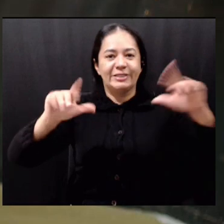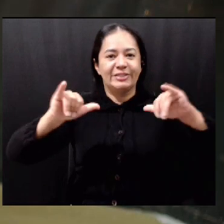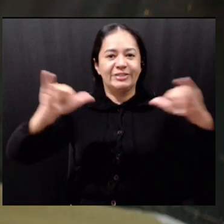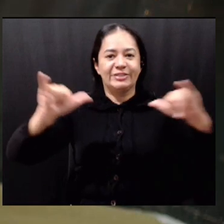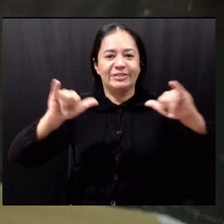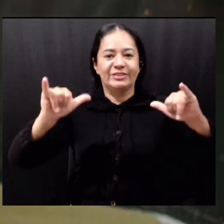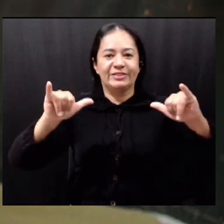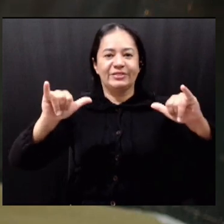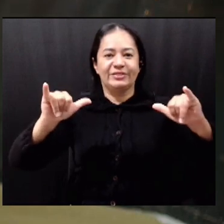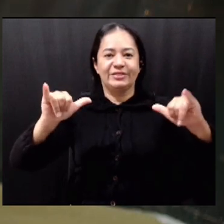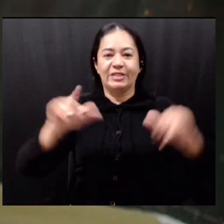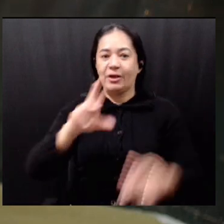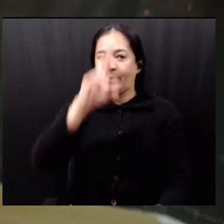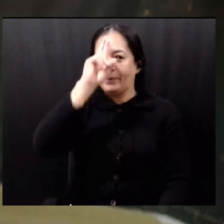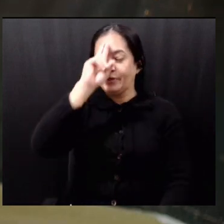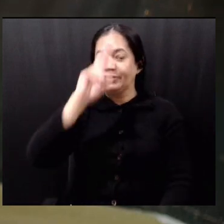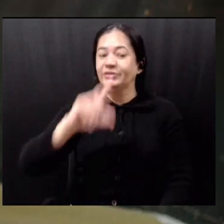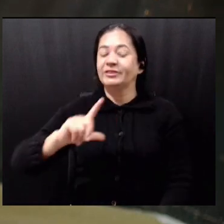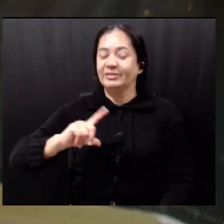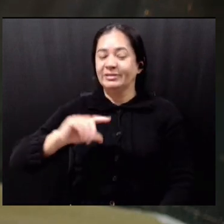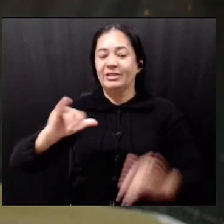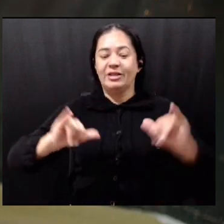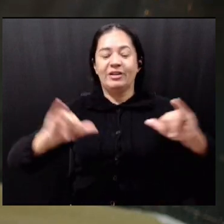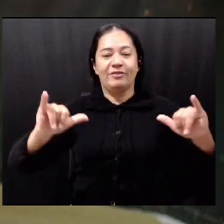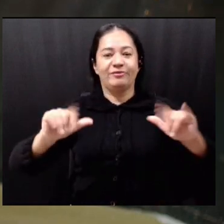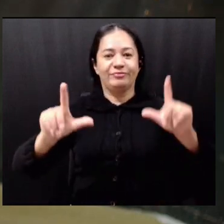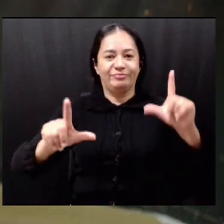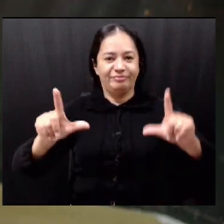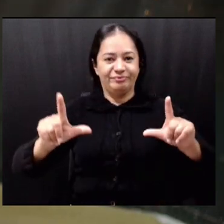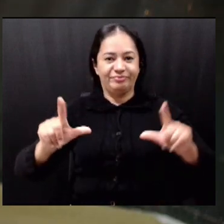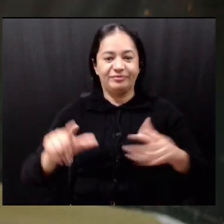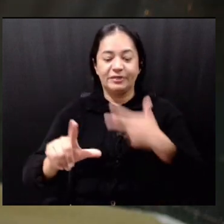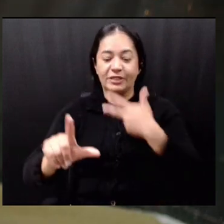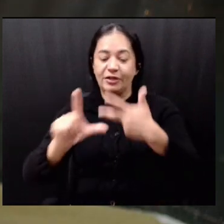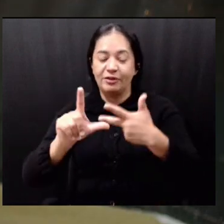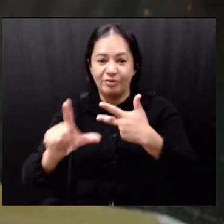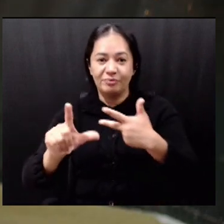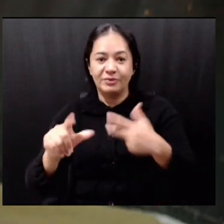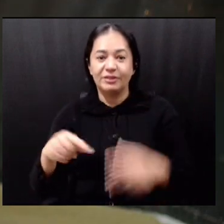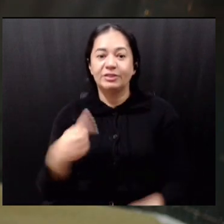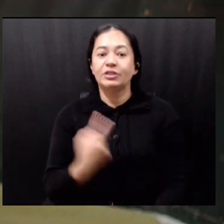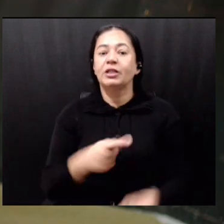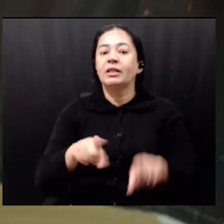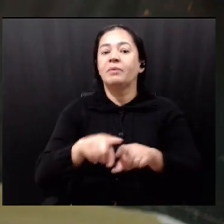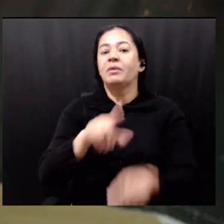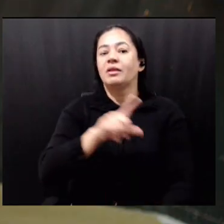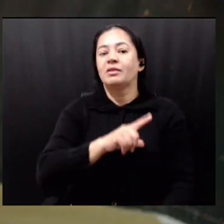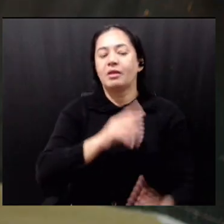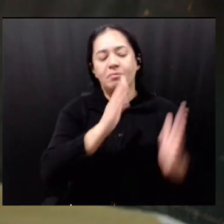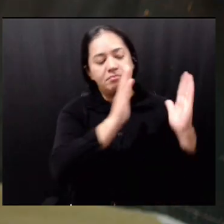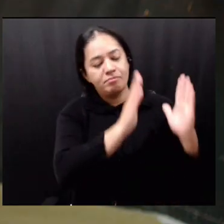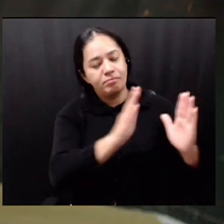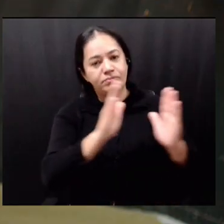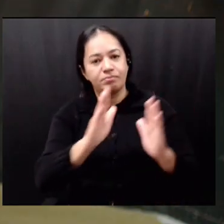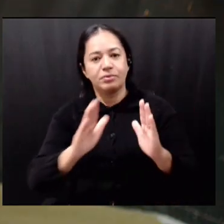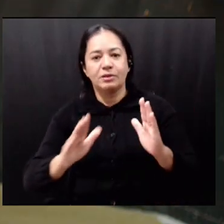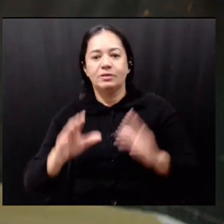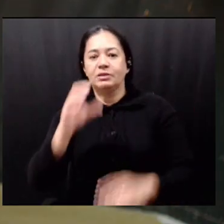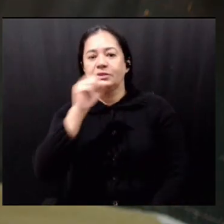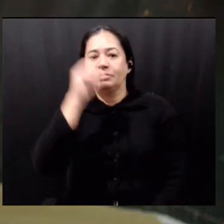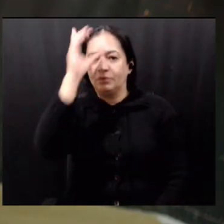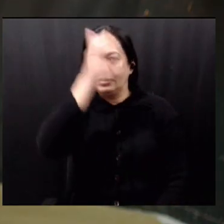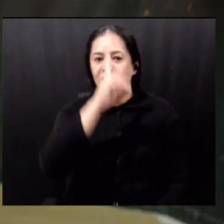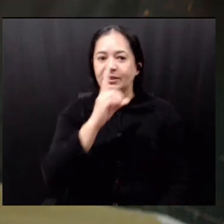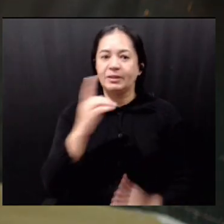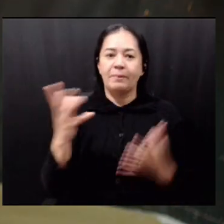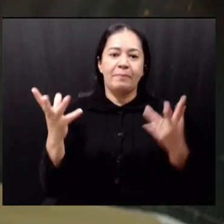tem Câmara Notícia trazendo informações do Legislativo Campineiro. Nós também temos a programação de final de semana, estreias magníficas, tá?